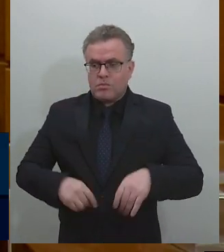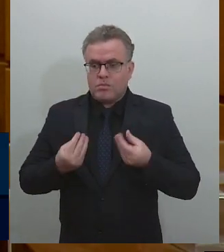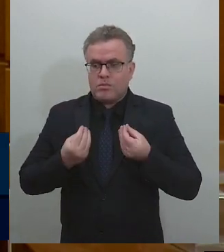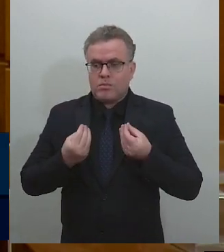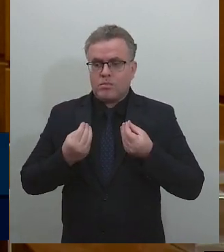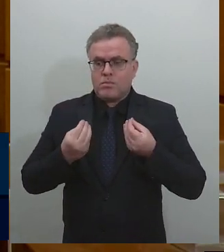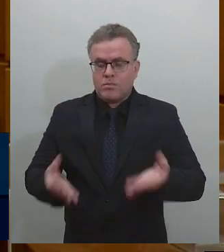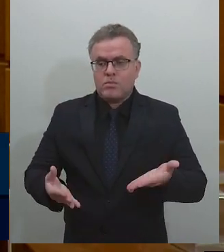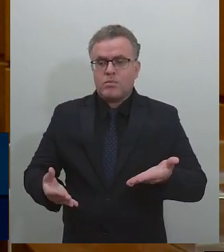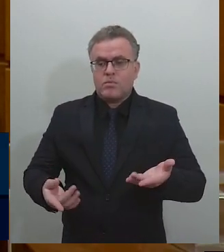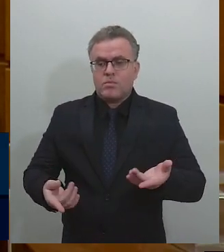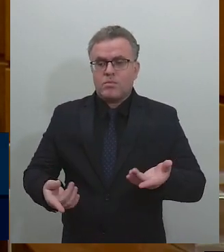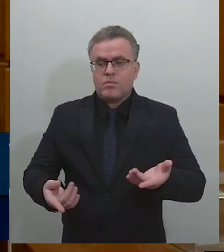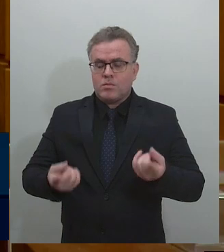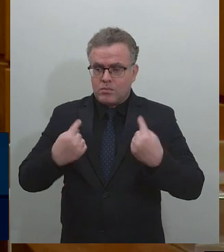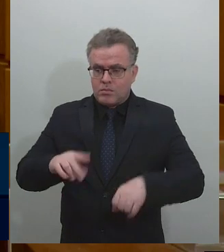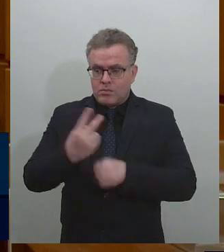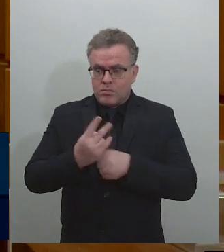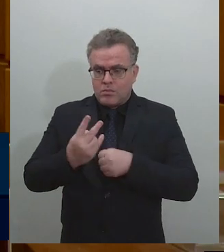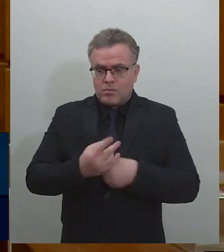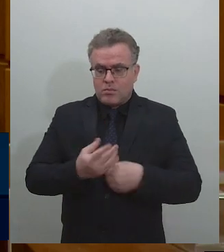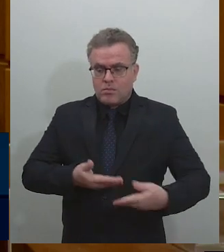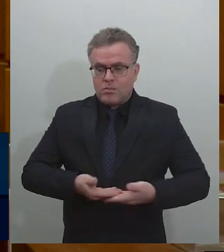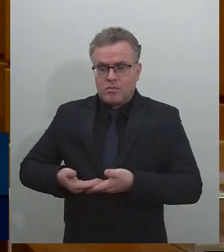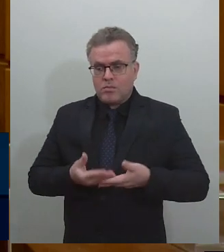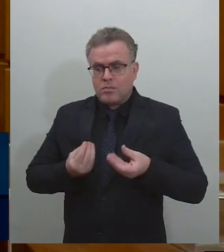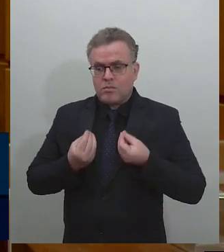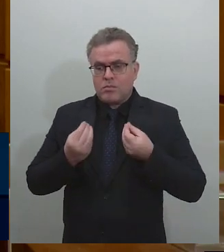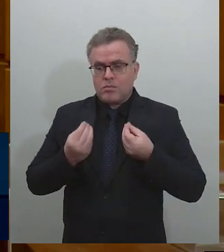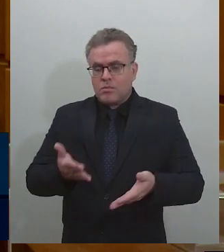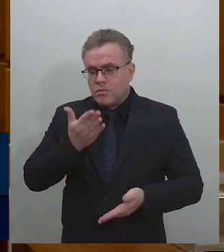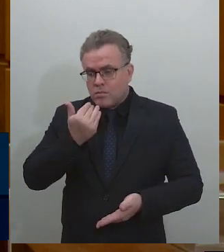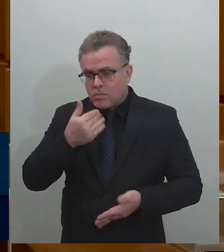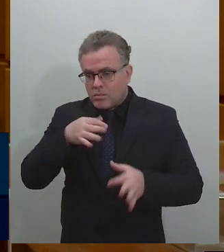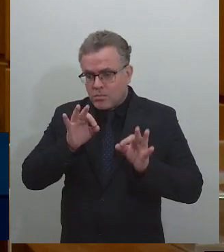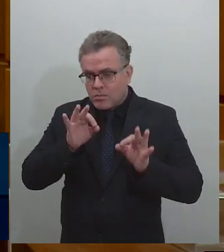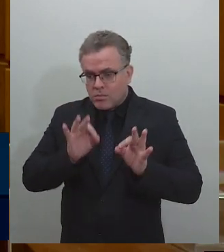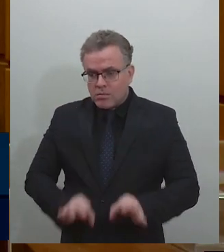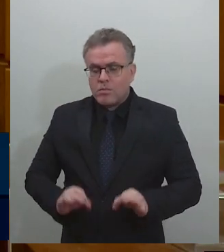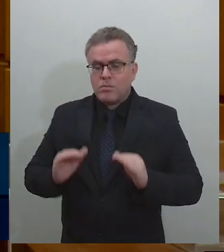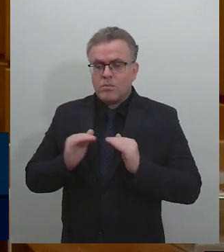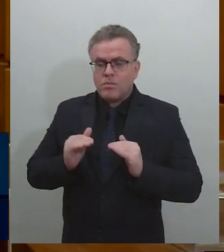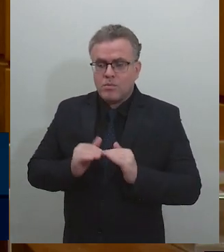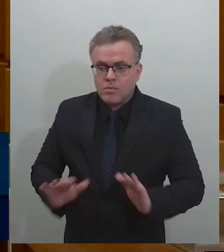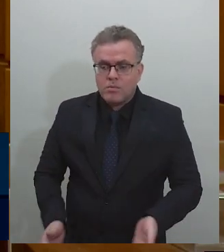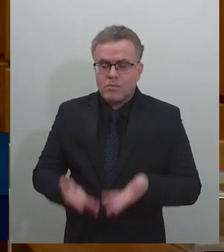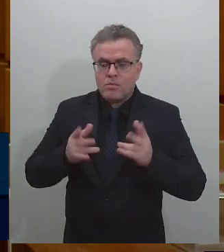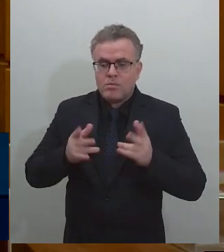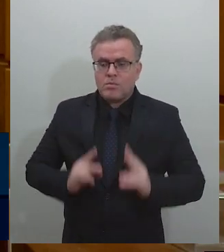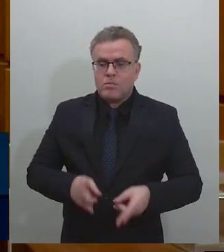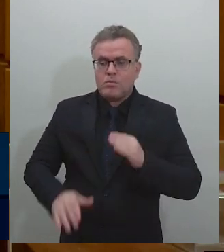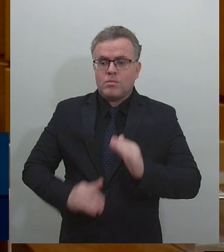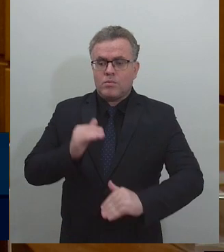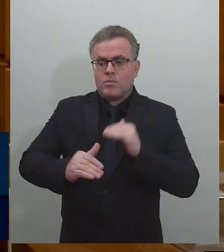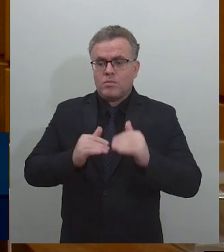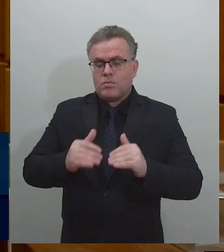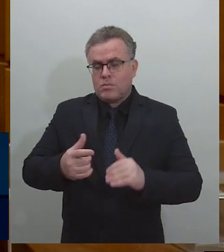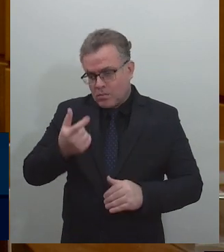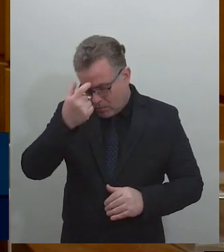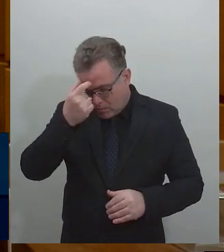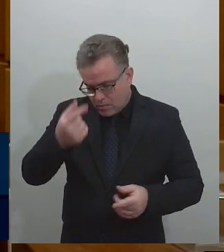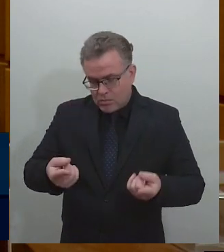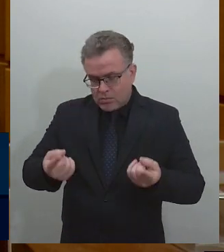e fornece nutrientes essenciais, promovendo o desenvolvimento cerebral e físico adequado. A